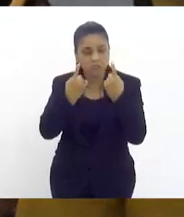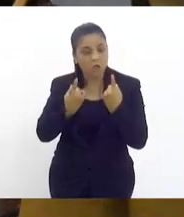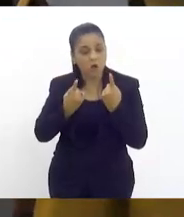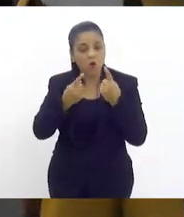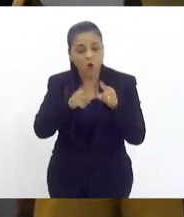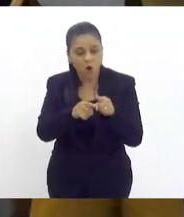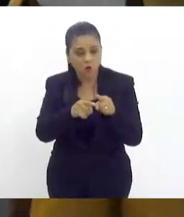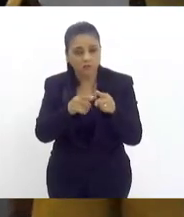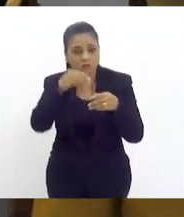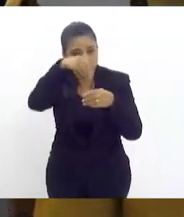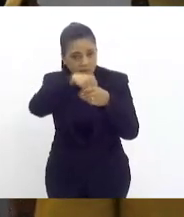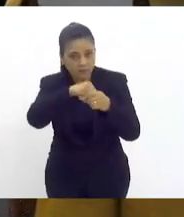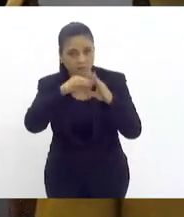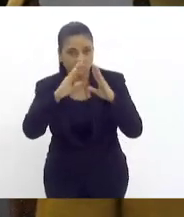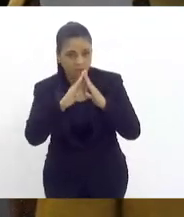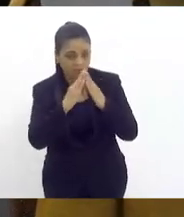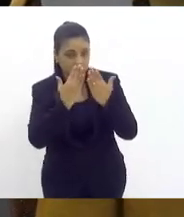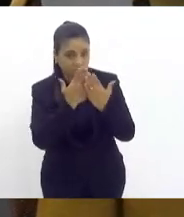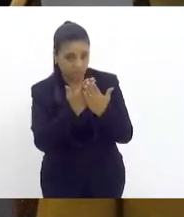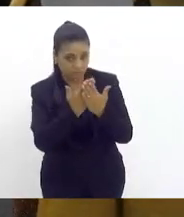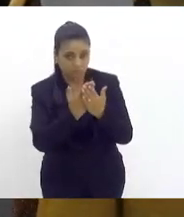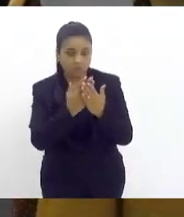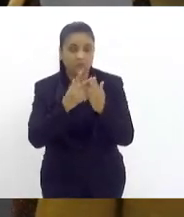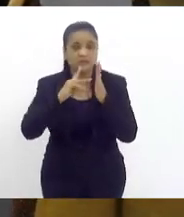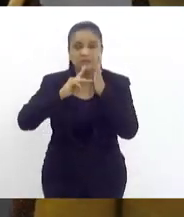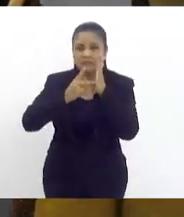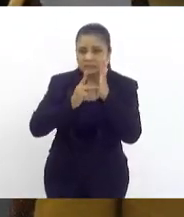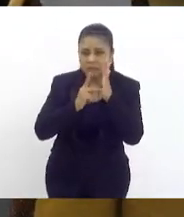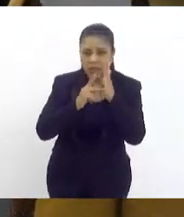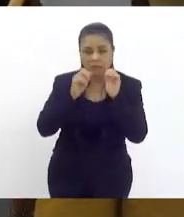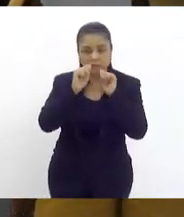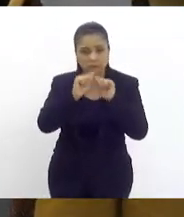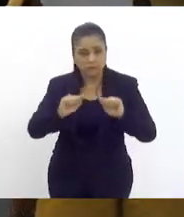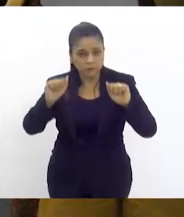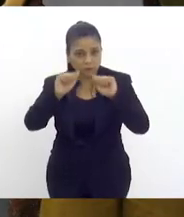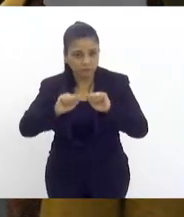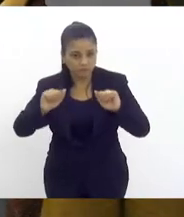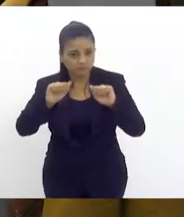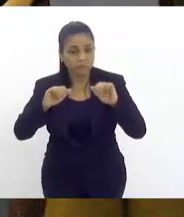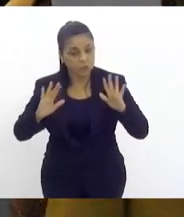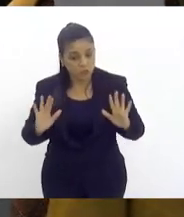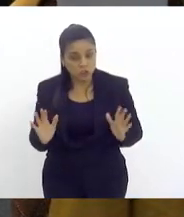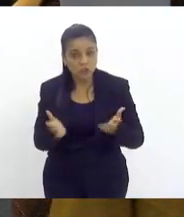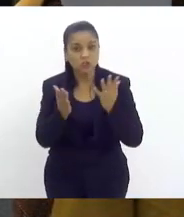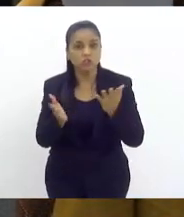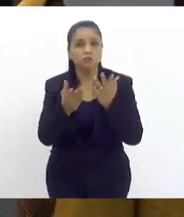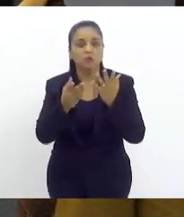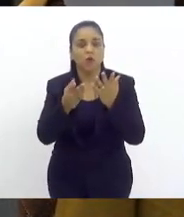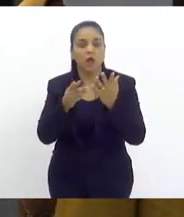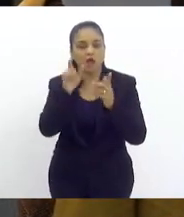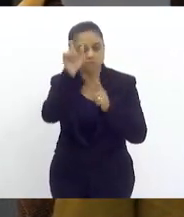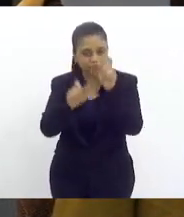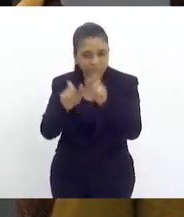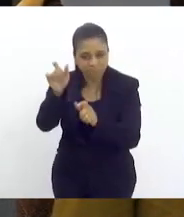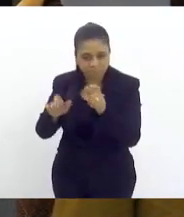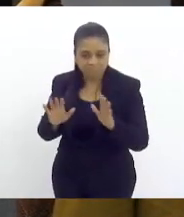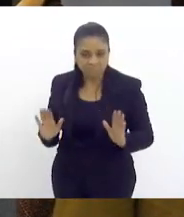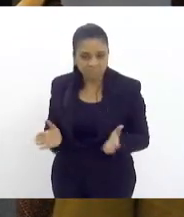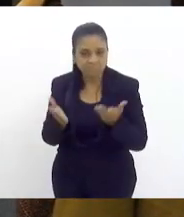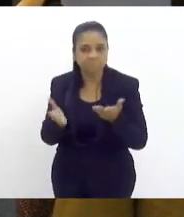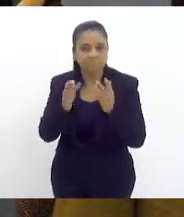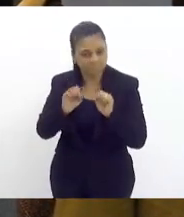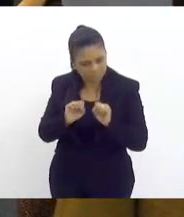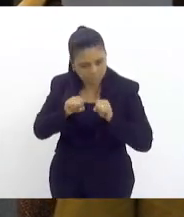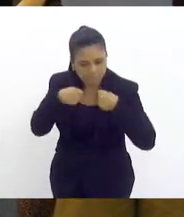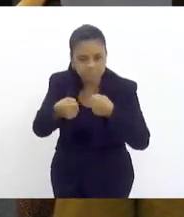nos sindicatos, nas associações, e estimular aqueles que, com seu próprio esforço,